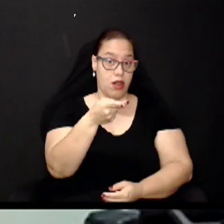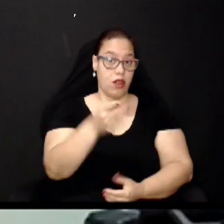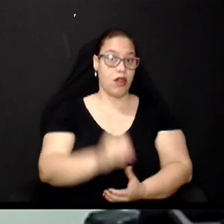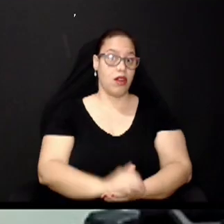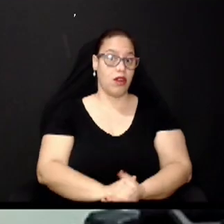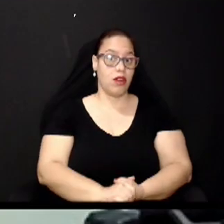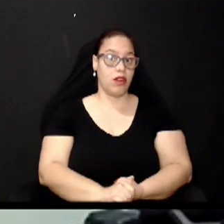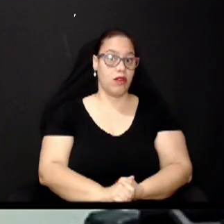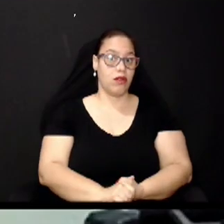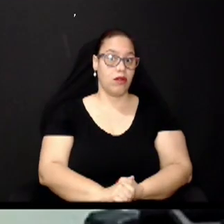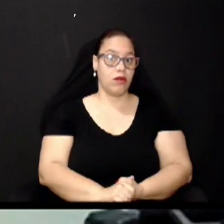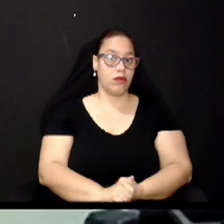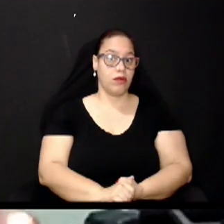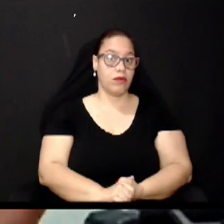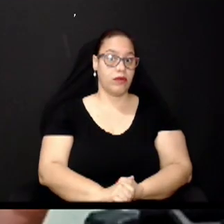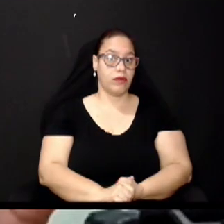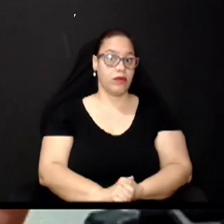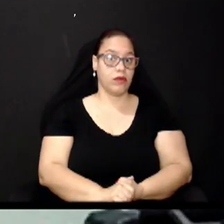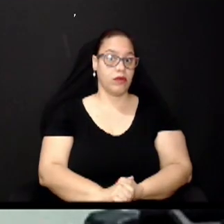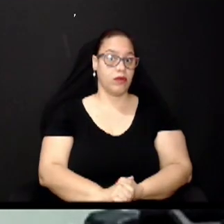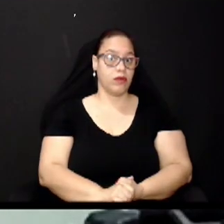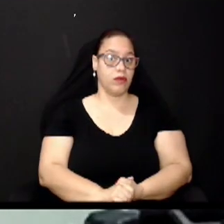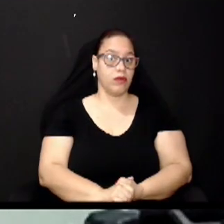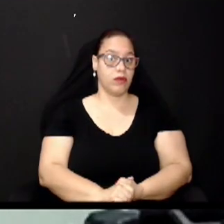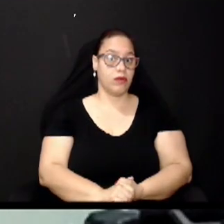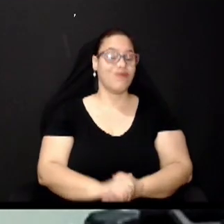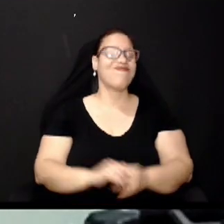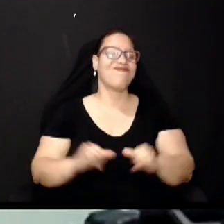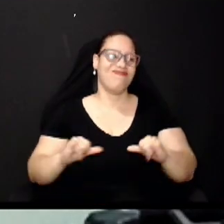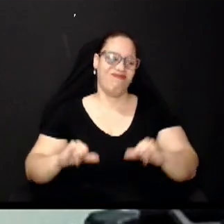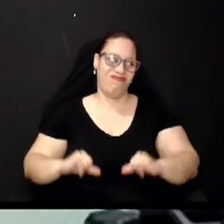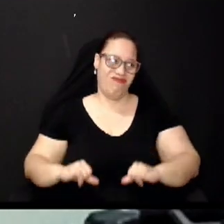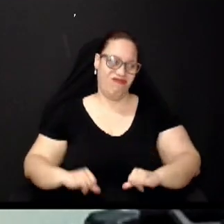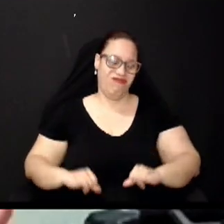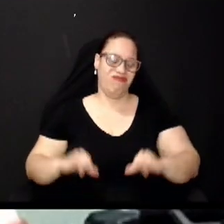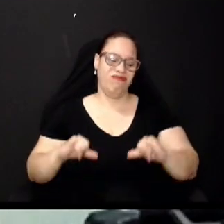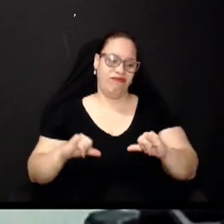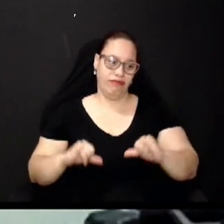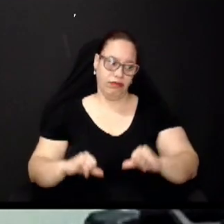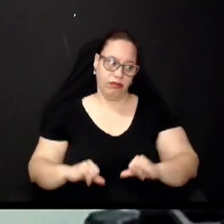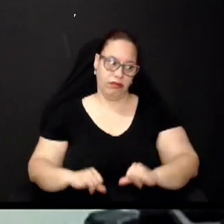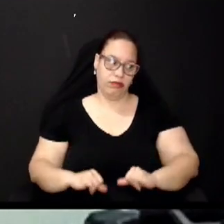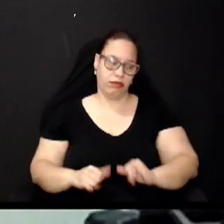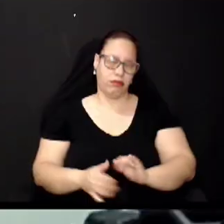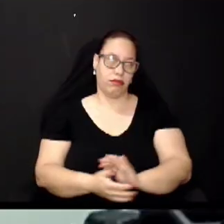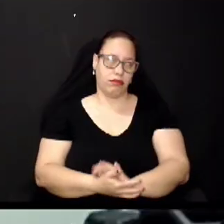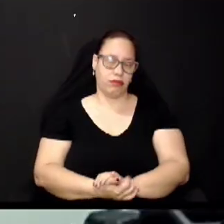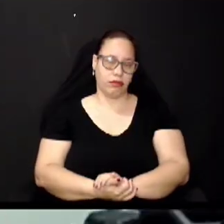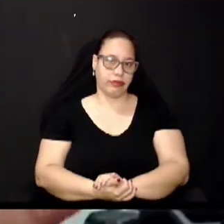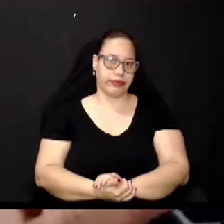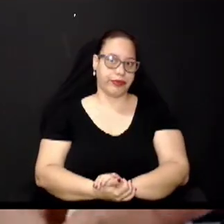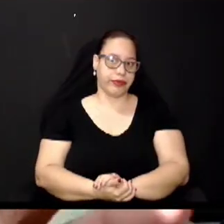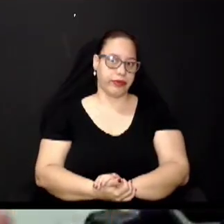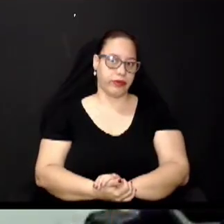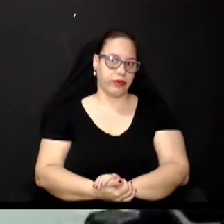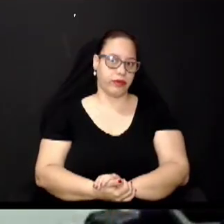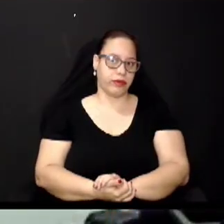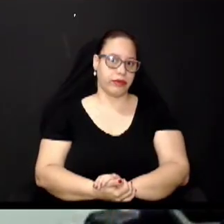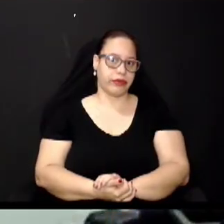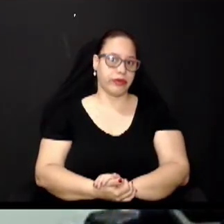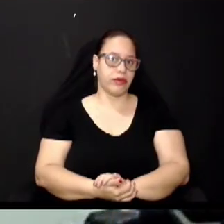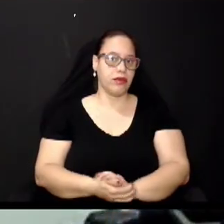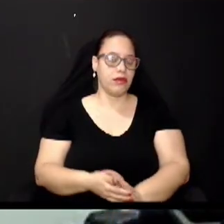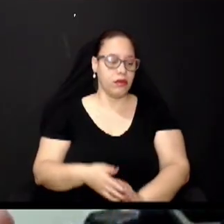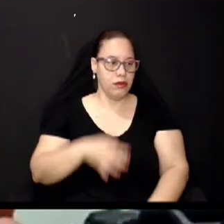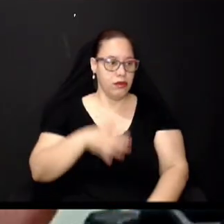mas, né, é um sofrimento por causa dessa constituição, mas é um respiro, né? A